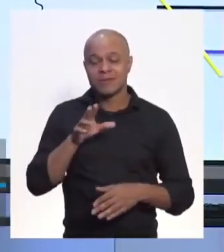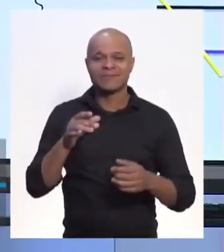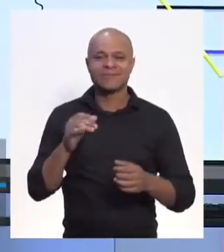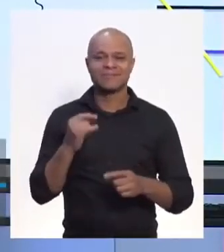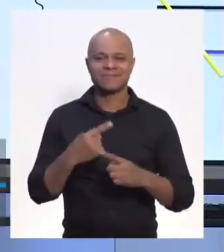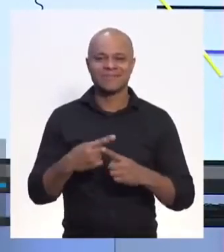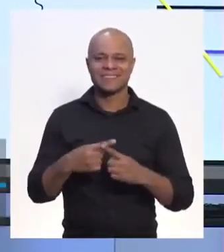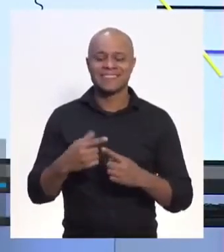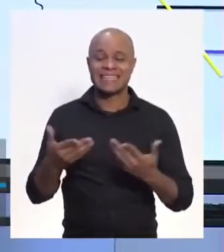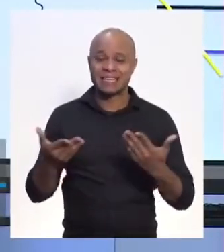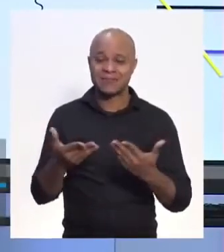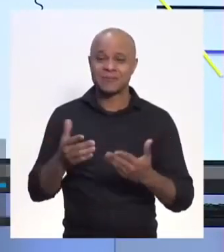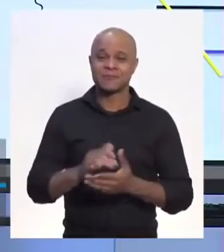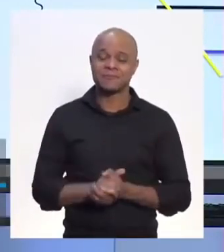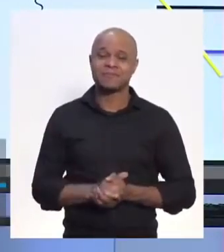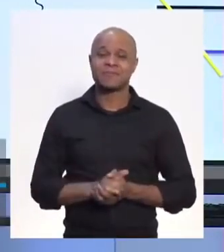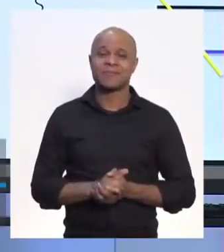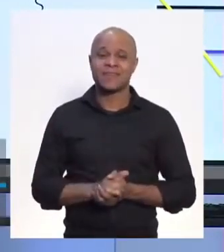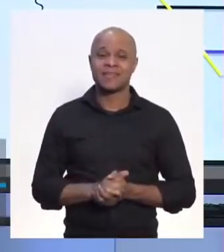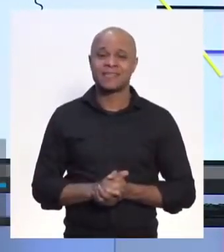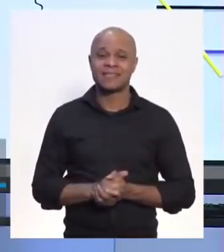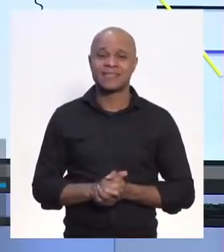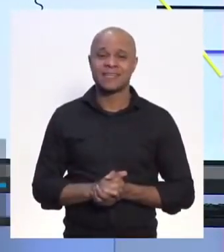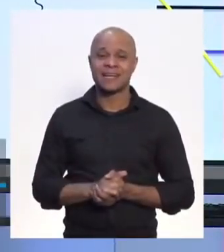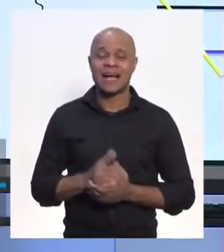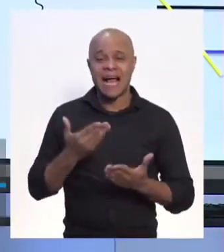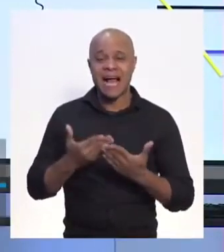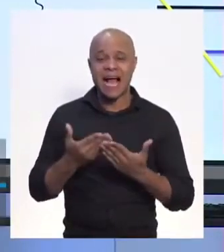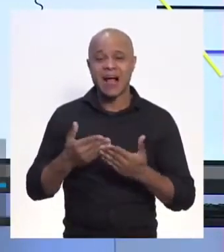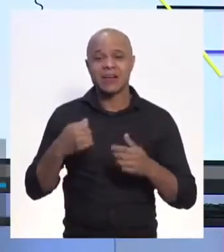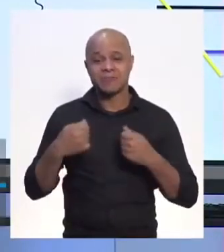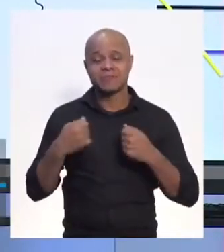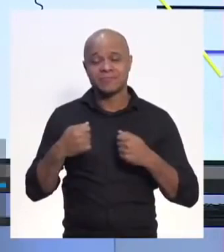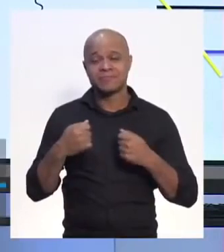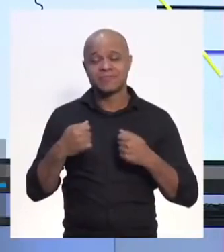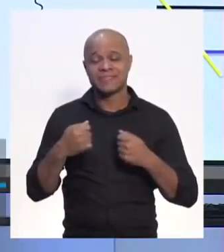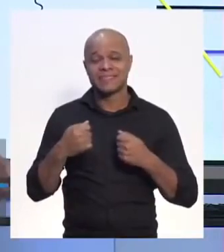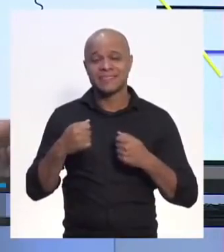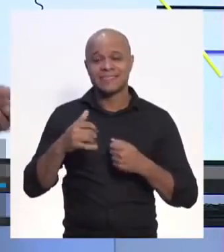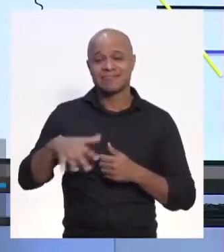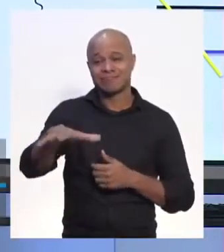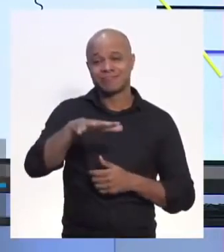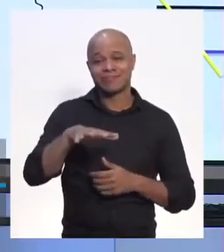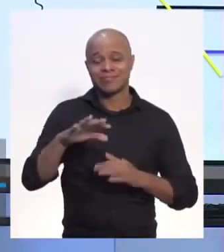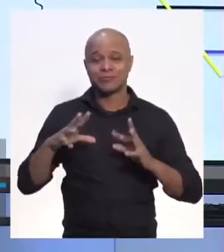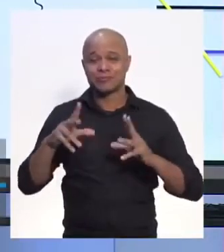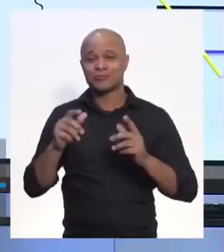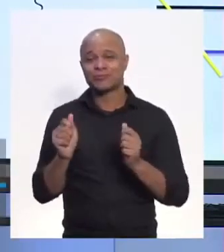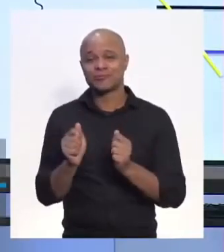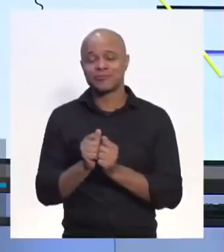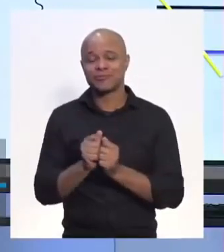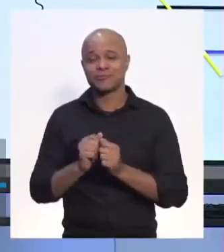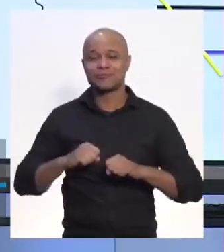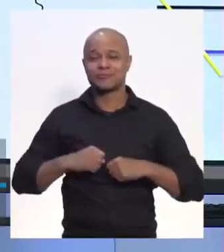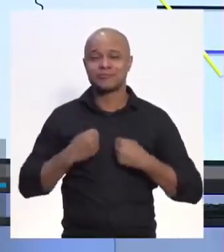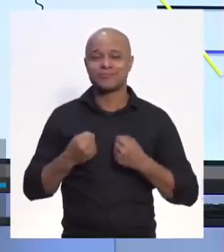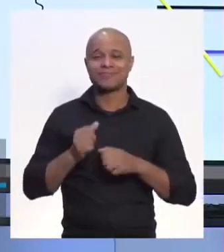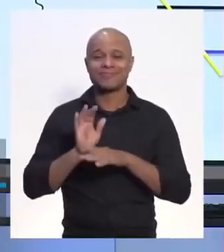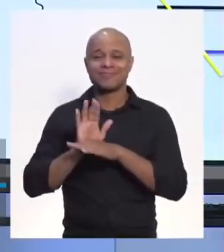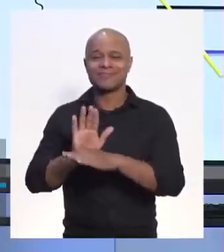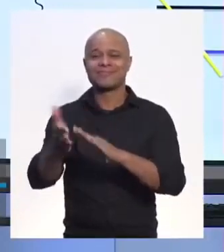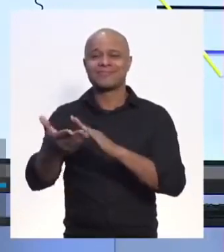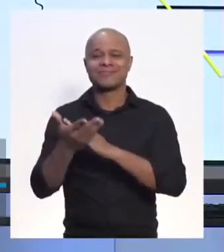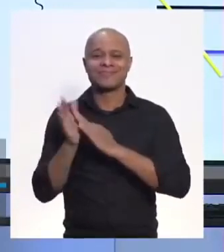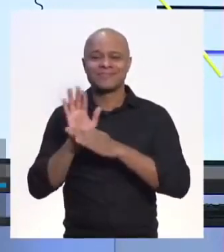Né? Nesse momento que a gente vive, a aula somos nós. Não é? Todos, não é? Essa estrutura